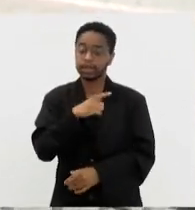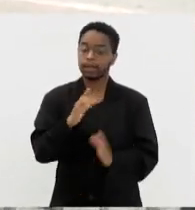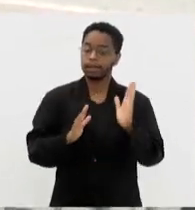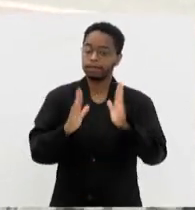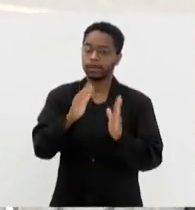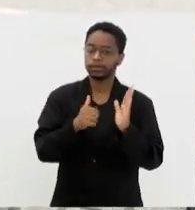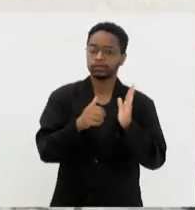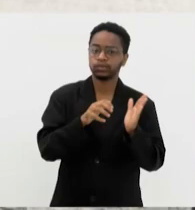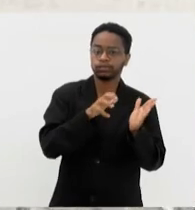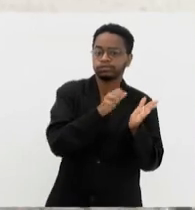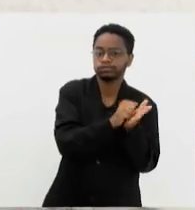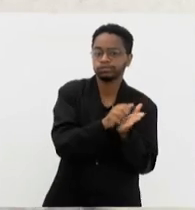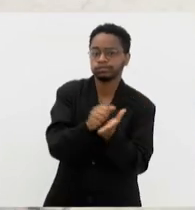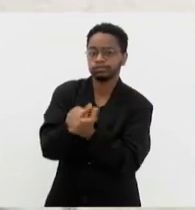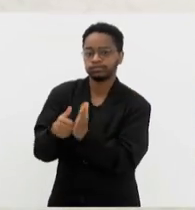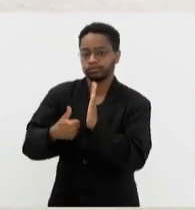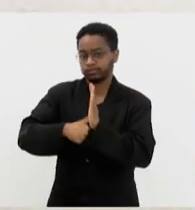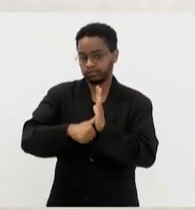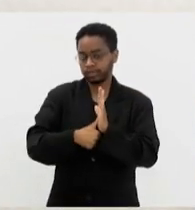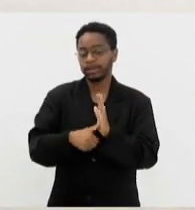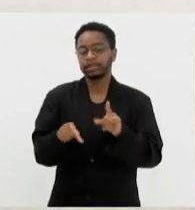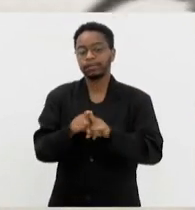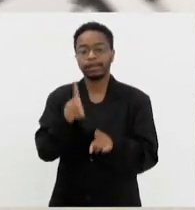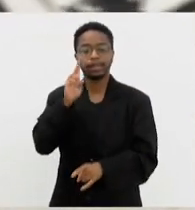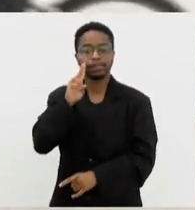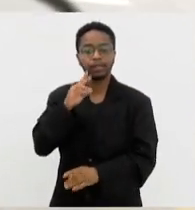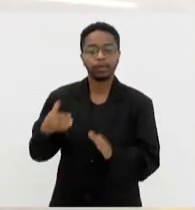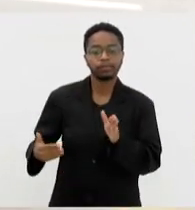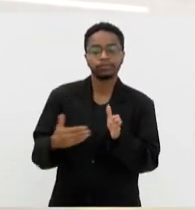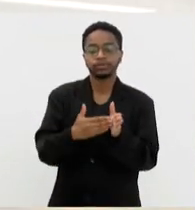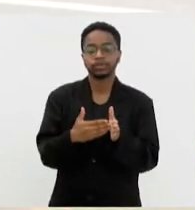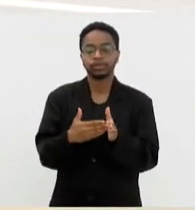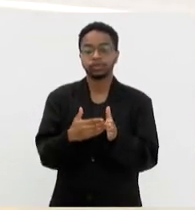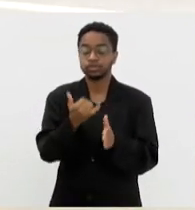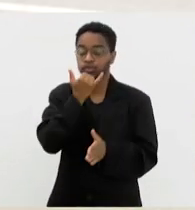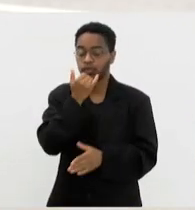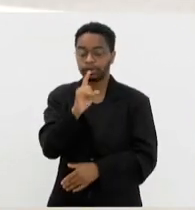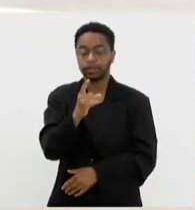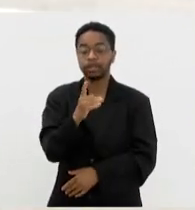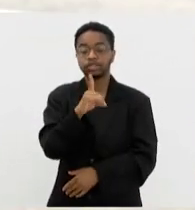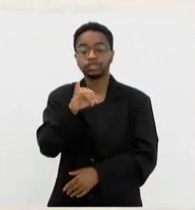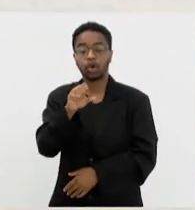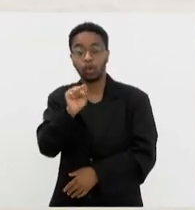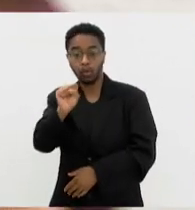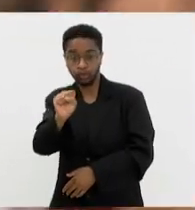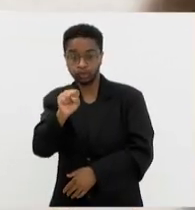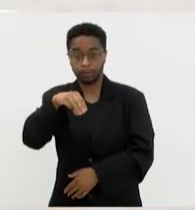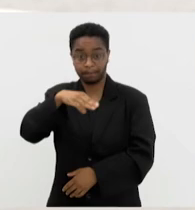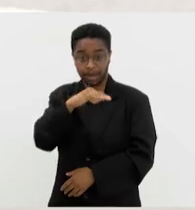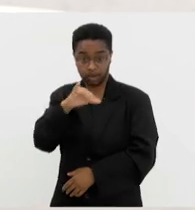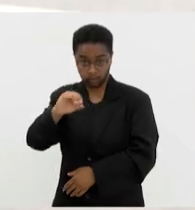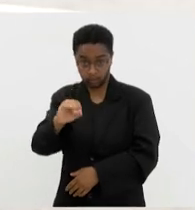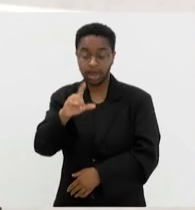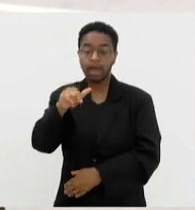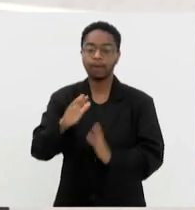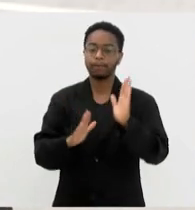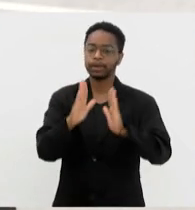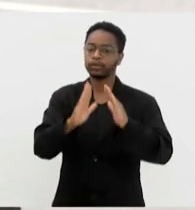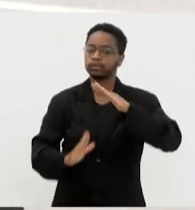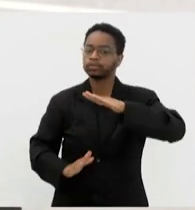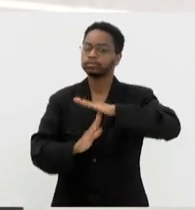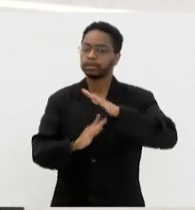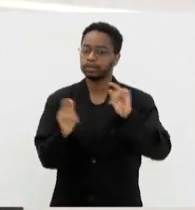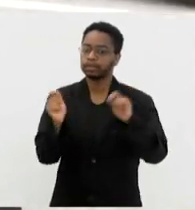coleta biométrica, lembrando que até dia 8 de março é o prazo, que até dia 8 de maio é o prazo para os